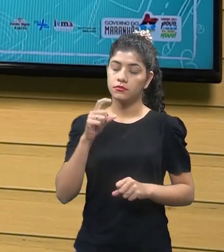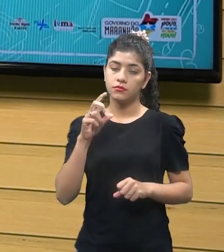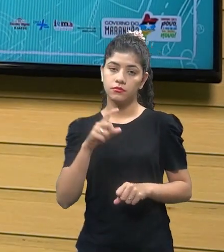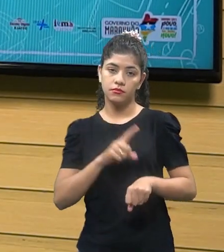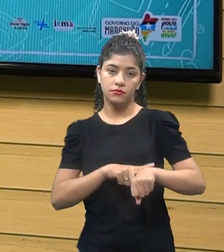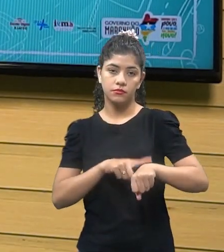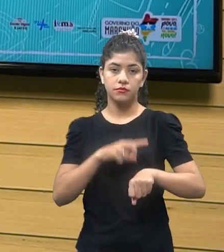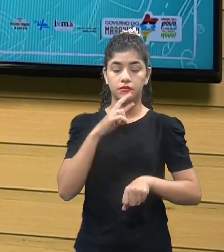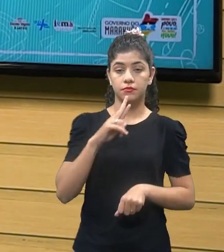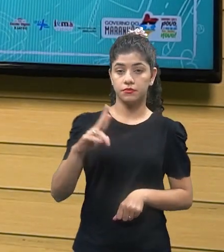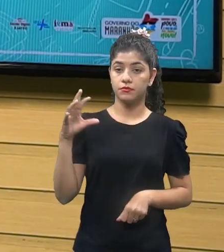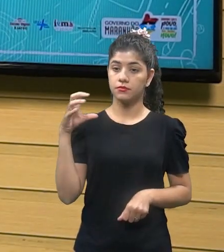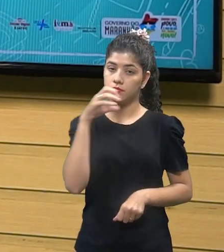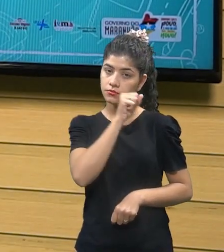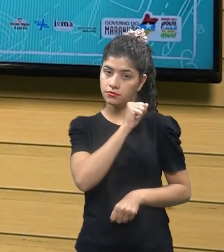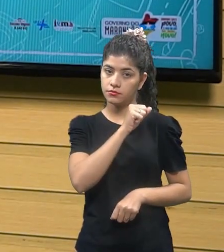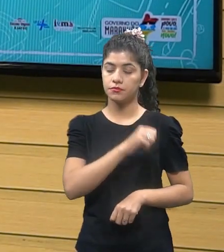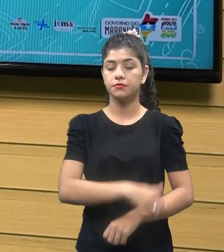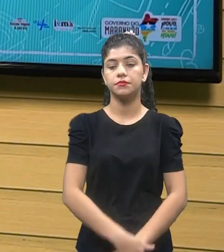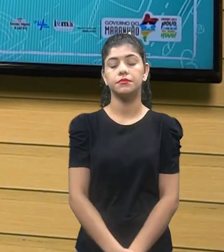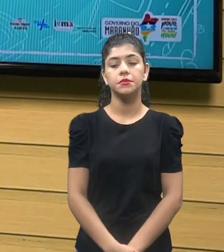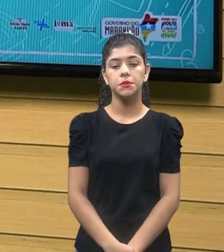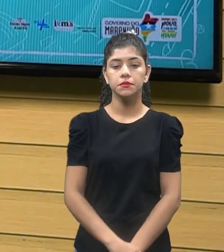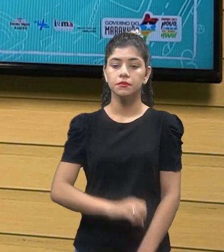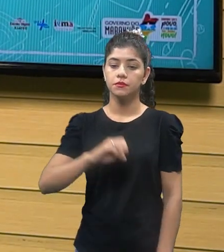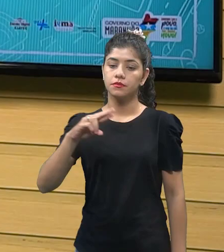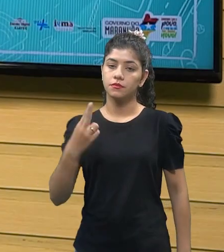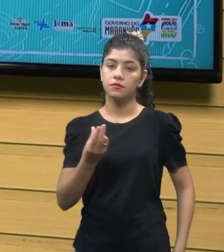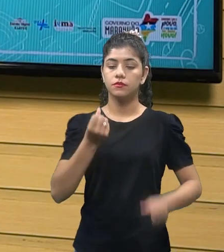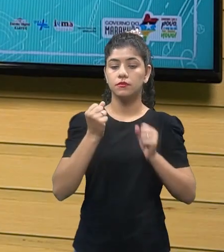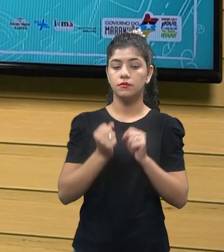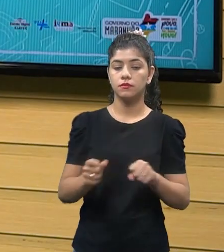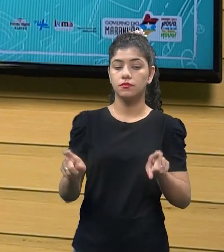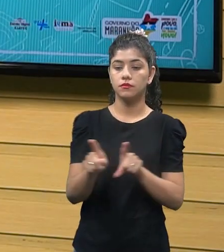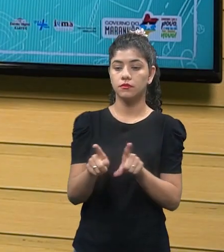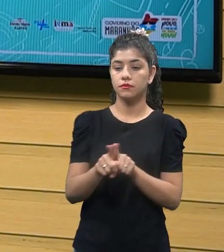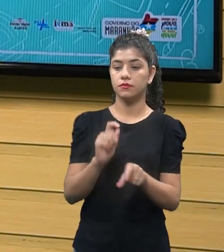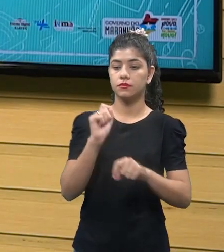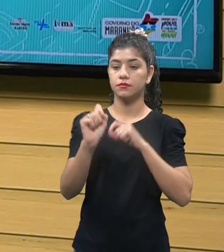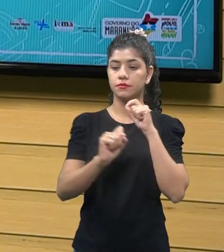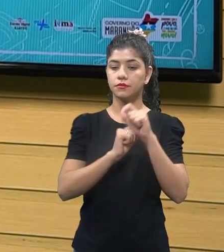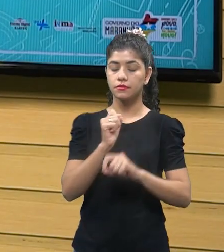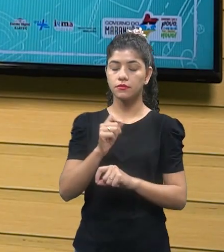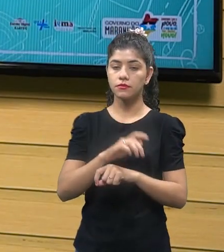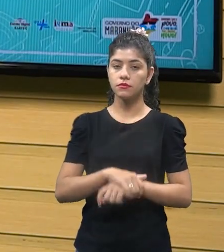de resposta menor para a realização de uma atividade, ou pode ser para